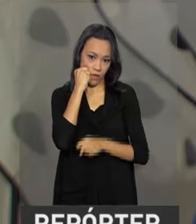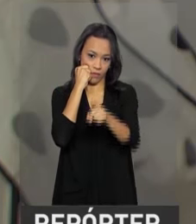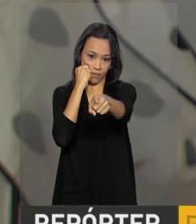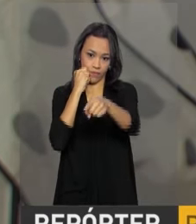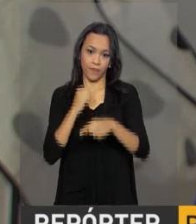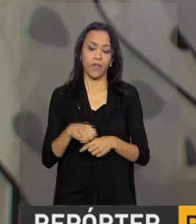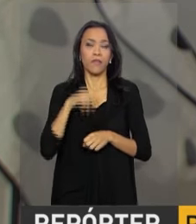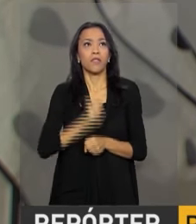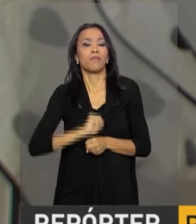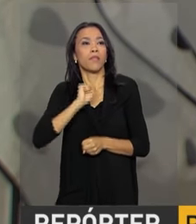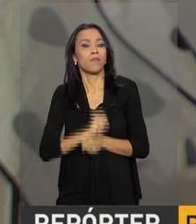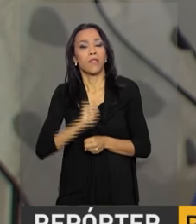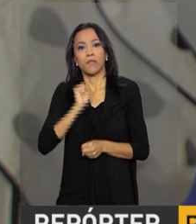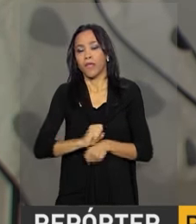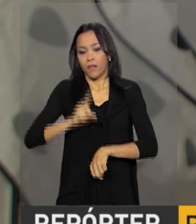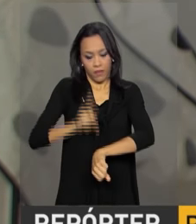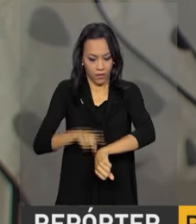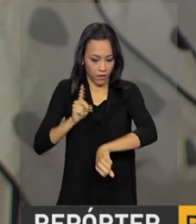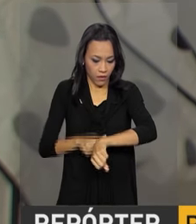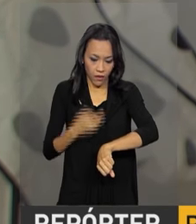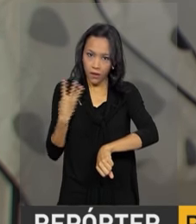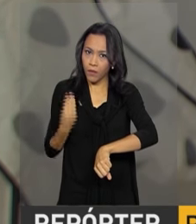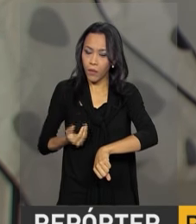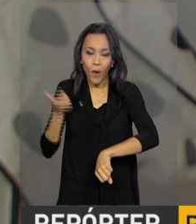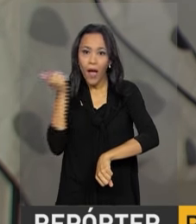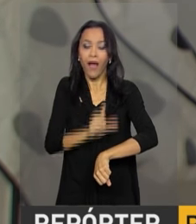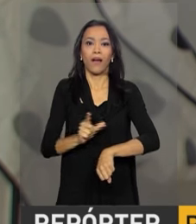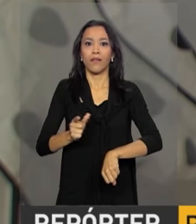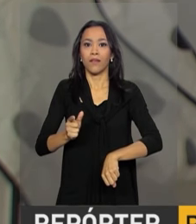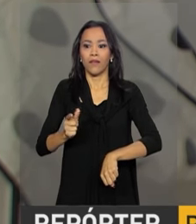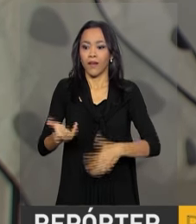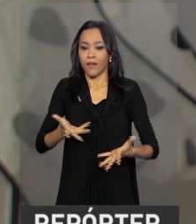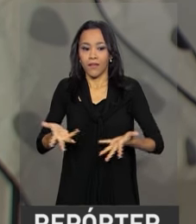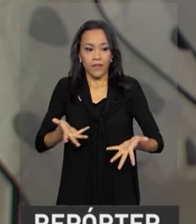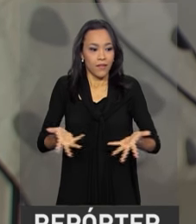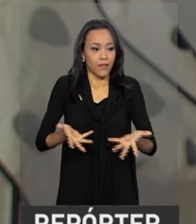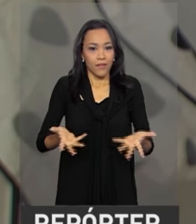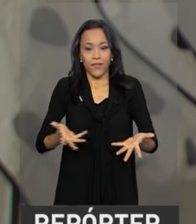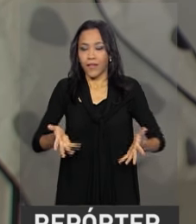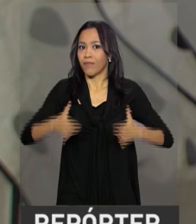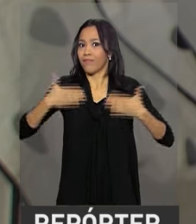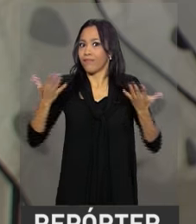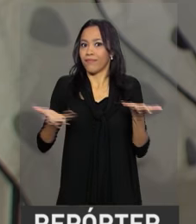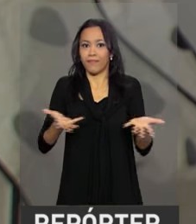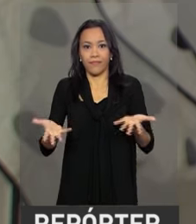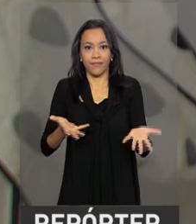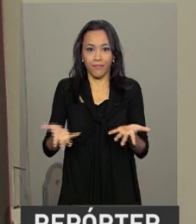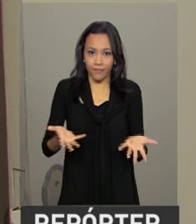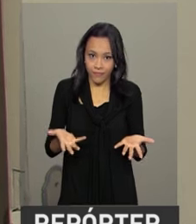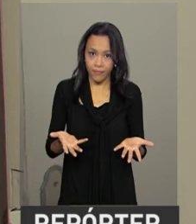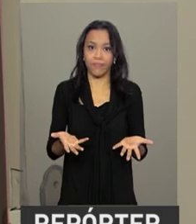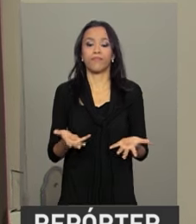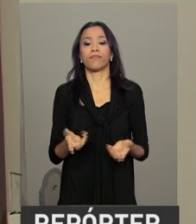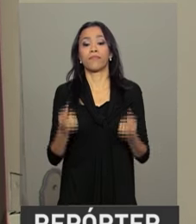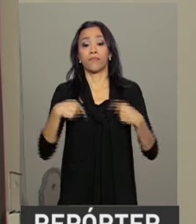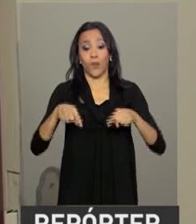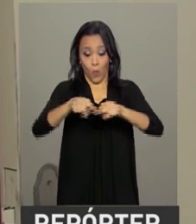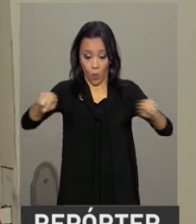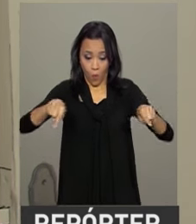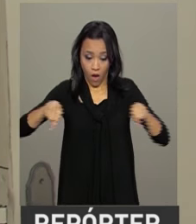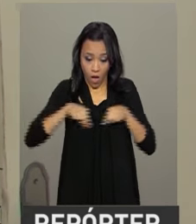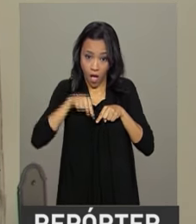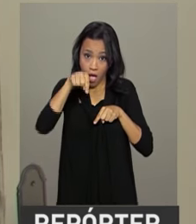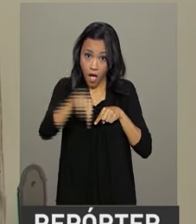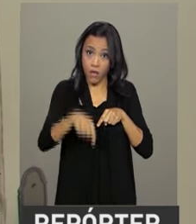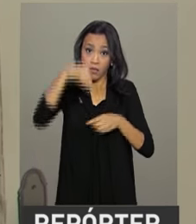coisa que você espera tanto e há tanto tempo que quando acontece, você não sabe como é que age, assim, né? Fica meio no susto. O quarto de